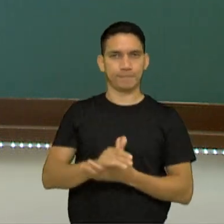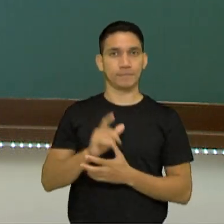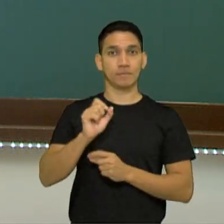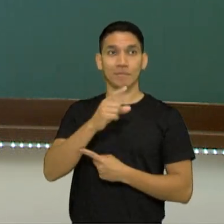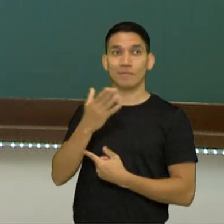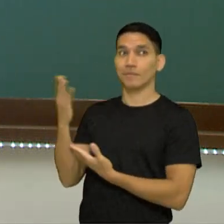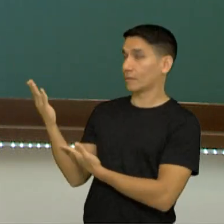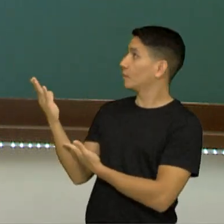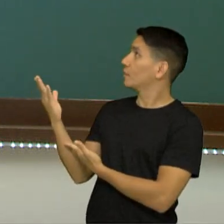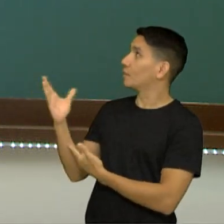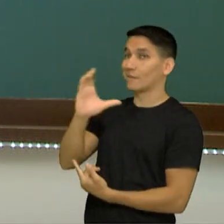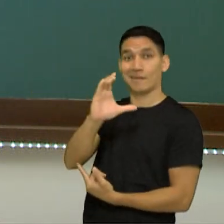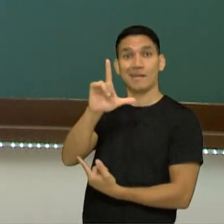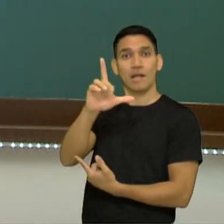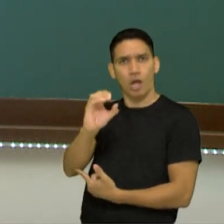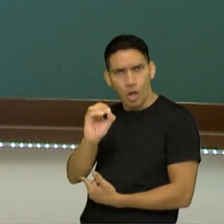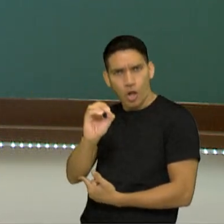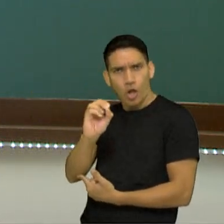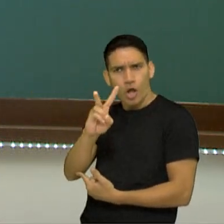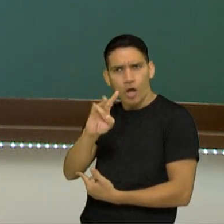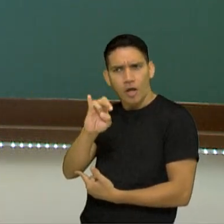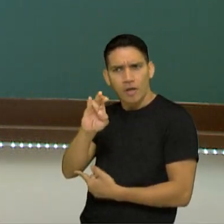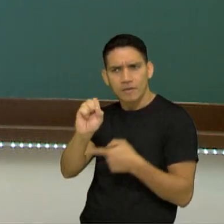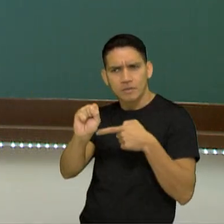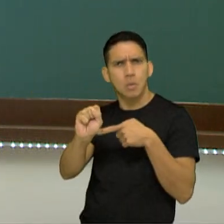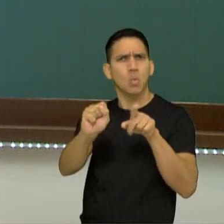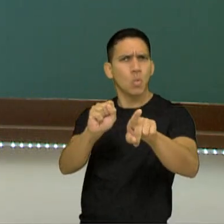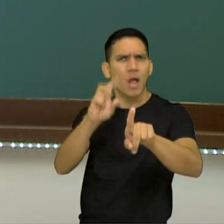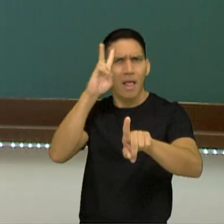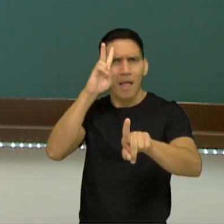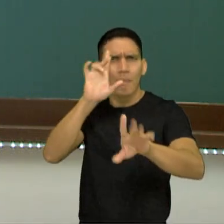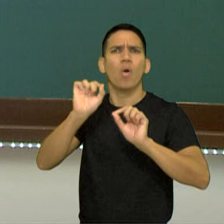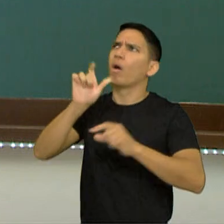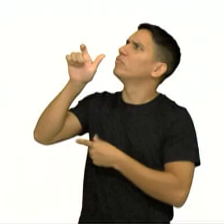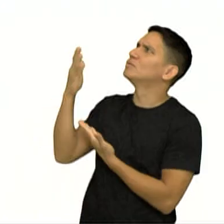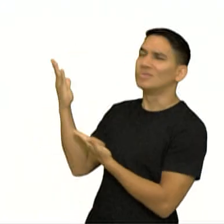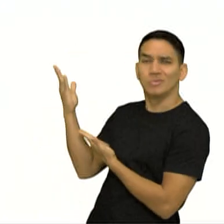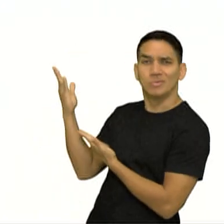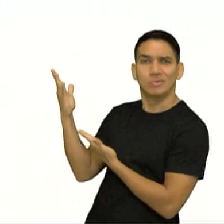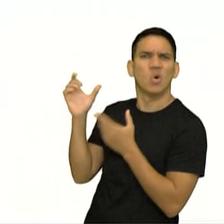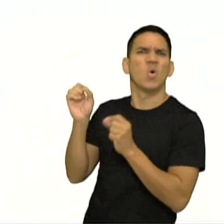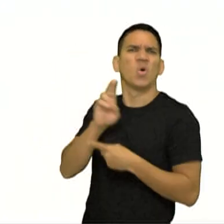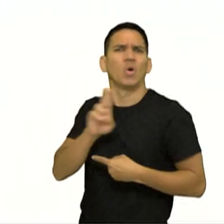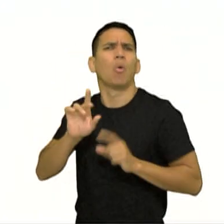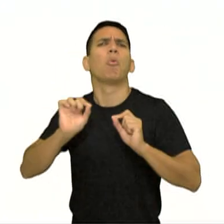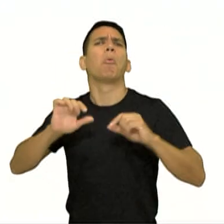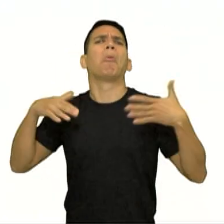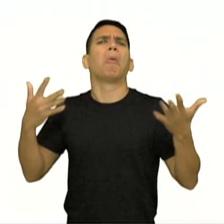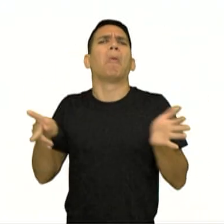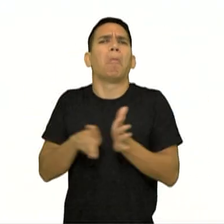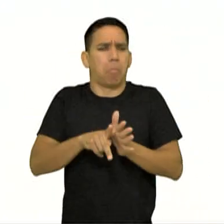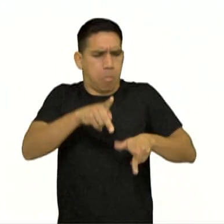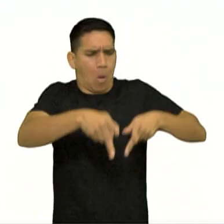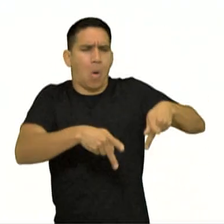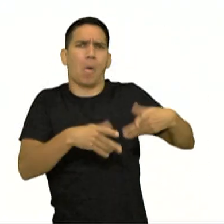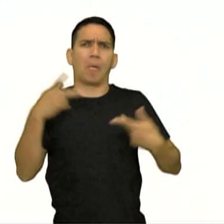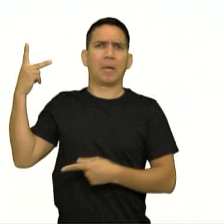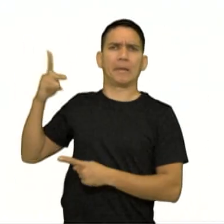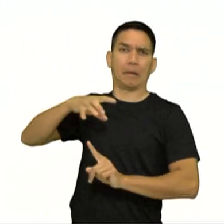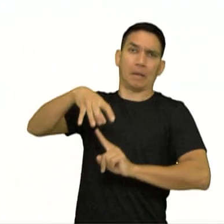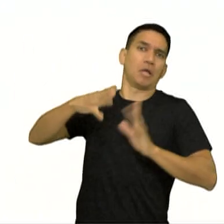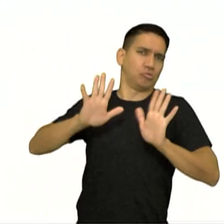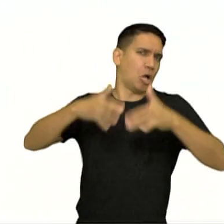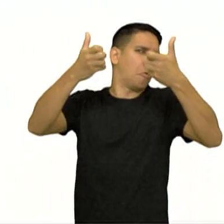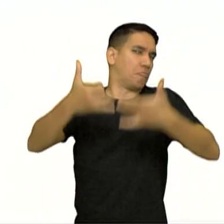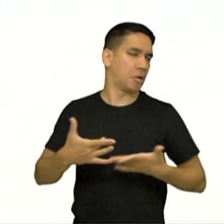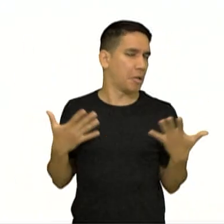é Clovis. Mas vocês lembram quem foi Clovis, né? Quem ele era, de qual povo ele foi rei, já que eu já